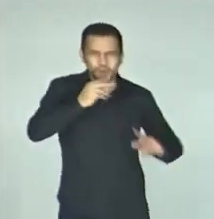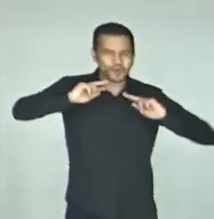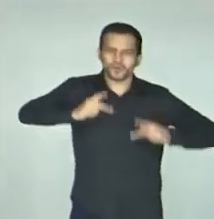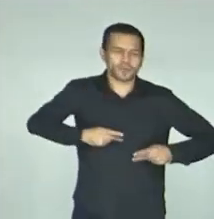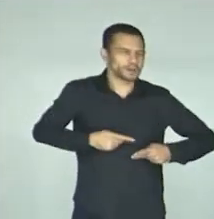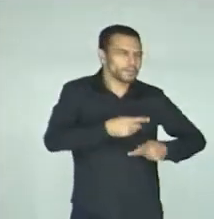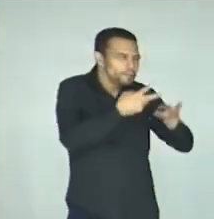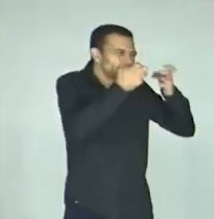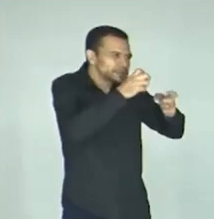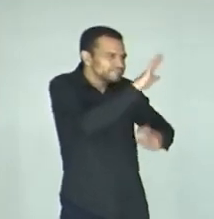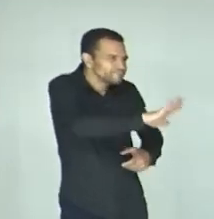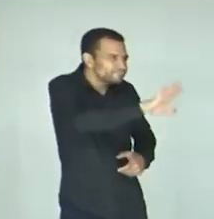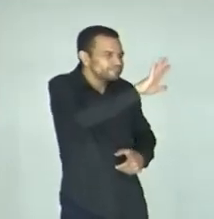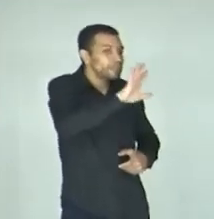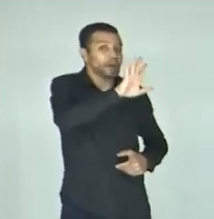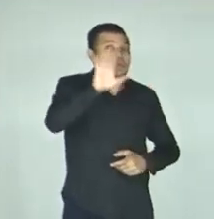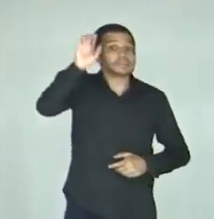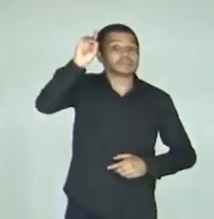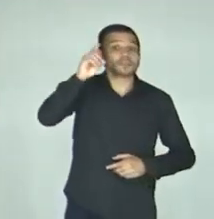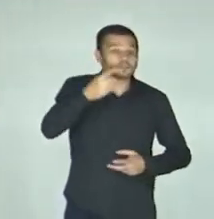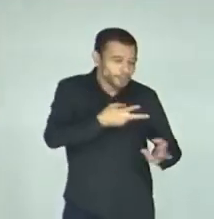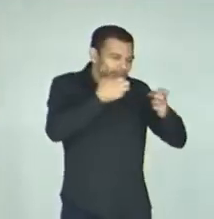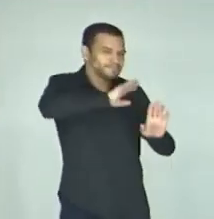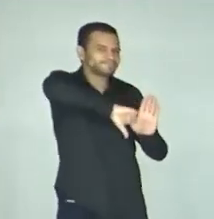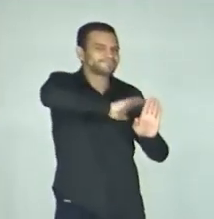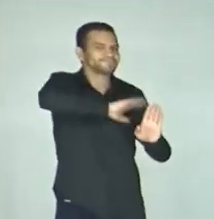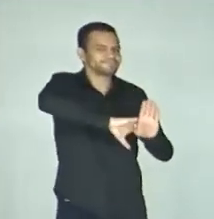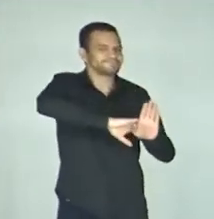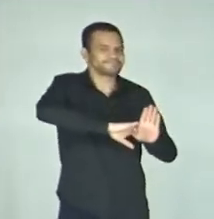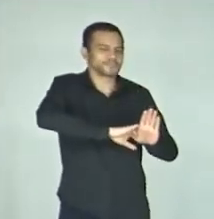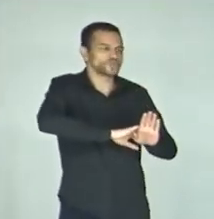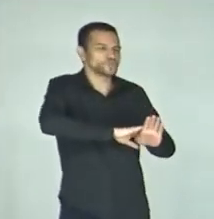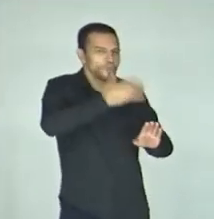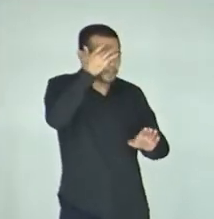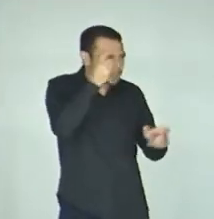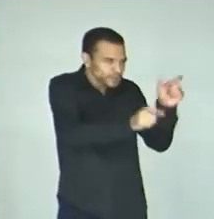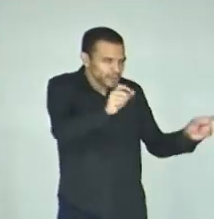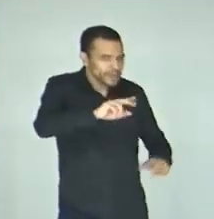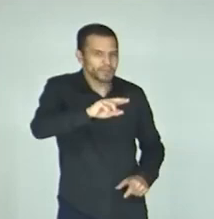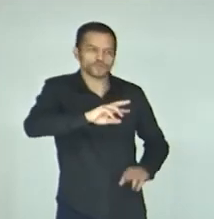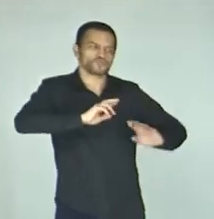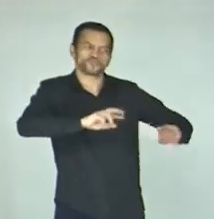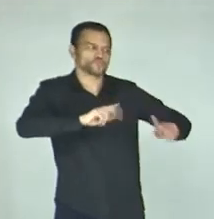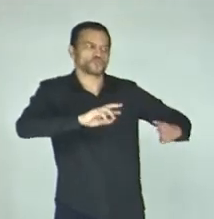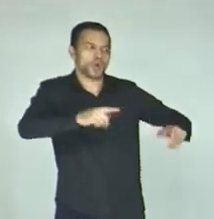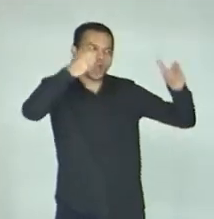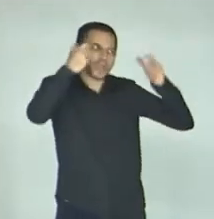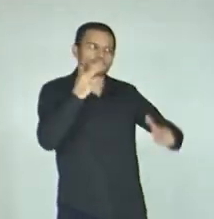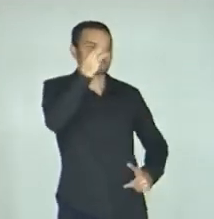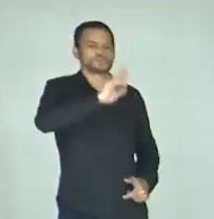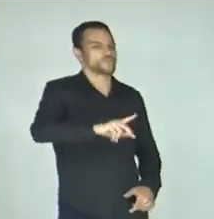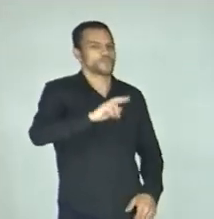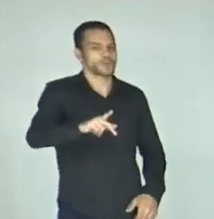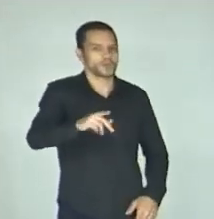aparência Deus vê o coração em nenhum desses que estão aqui na sala nem o pai Jessé acredita no Davi